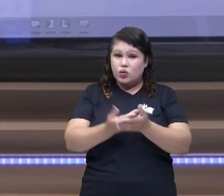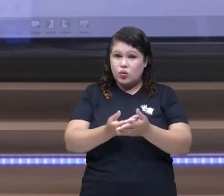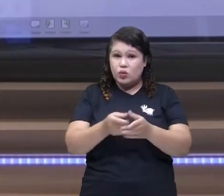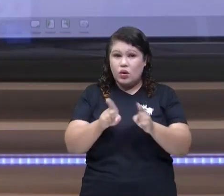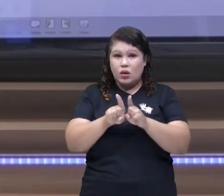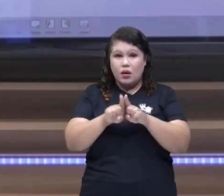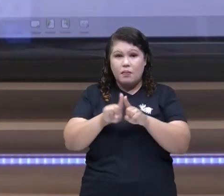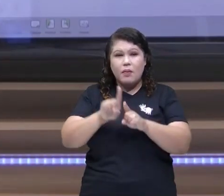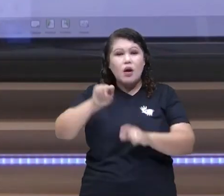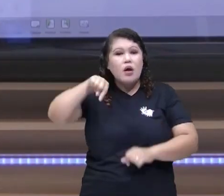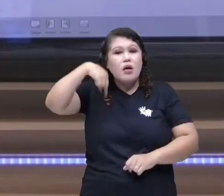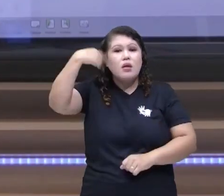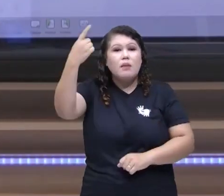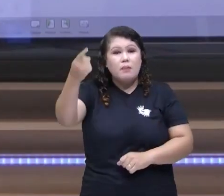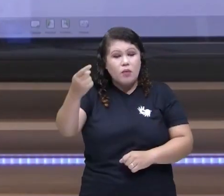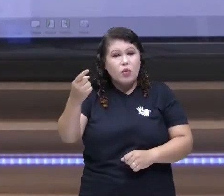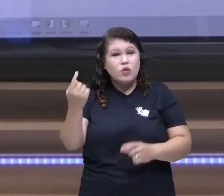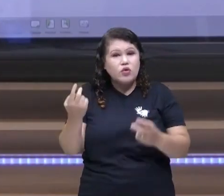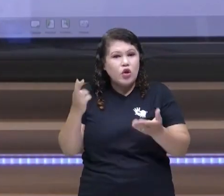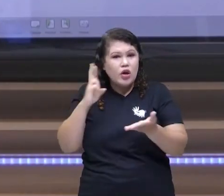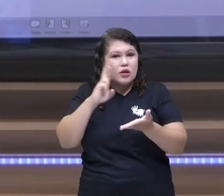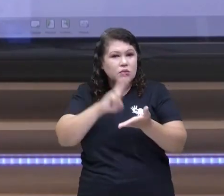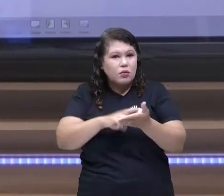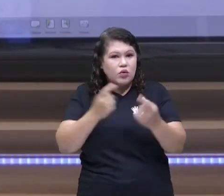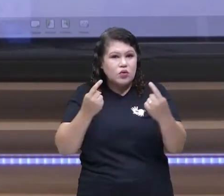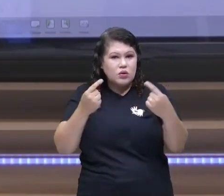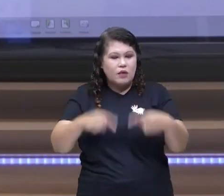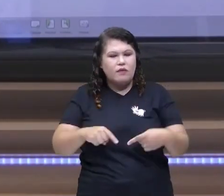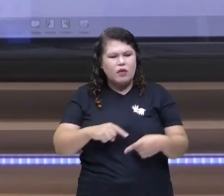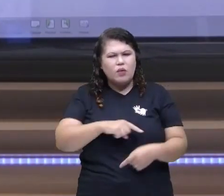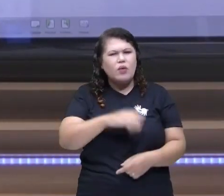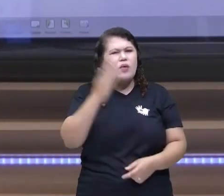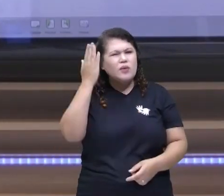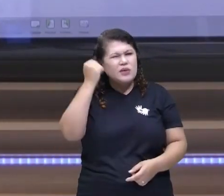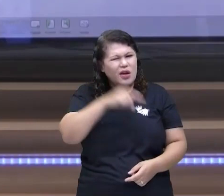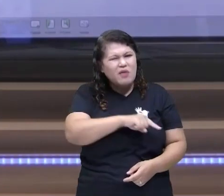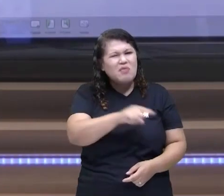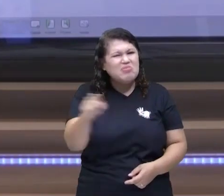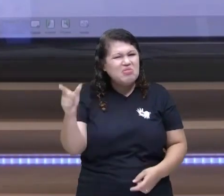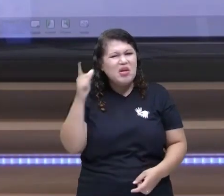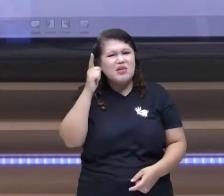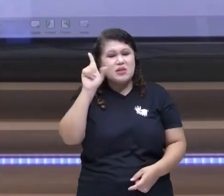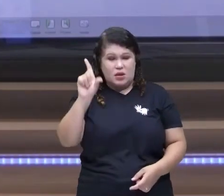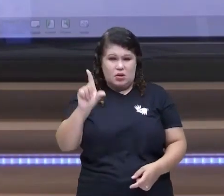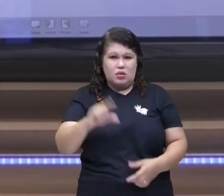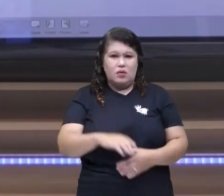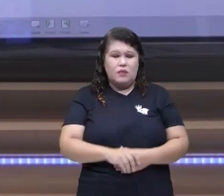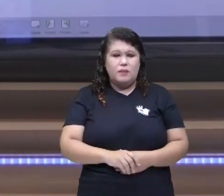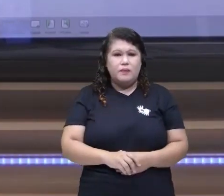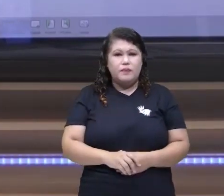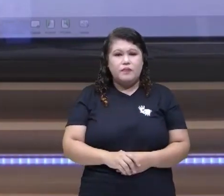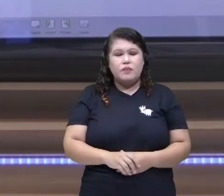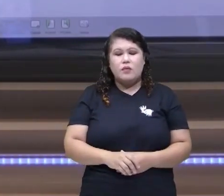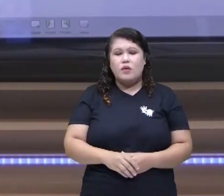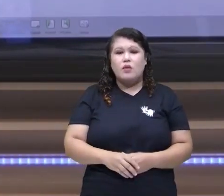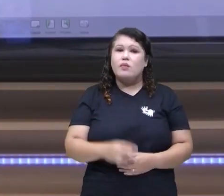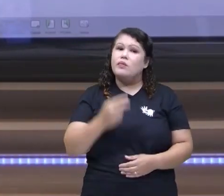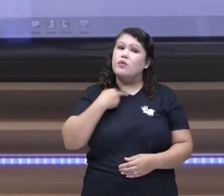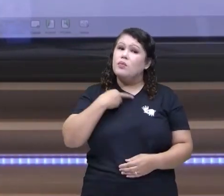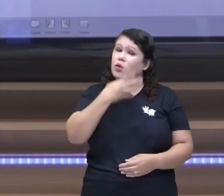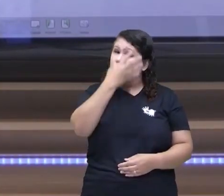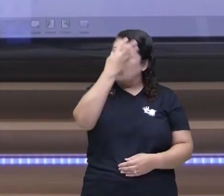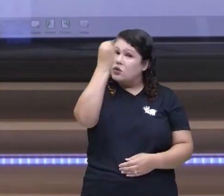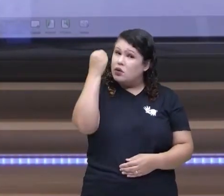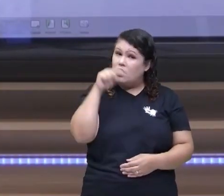de hoje. Mas eu sei que vocês vão conseguir acertar porque vocês são muito inteligentes. Não se esqueçam que vocês têm um tempo